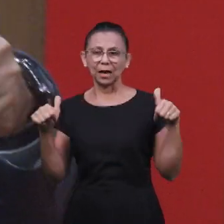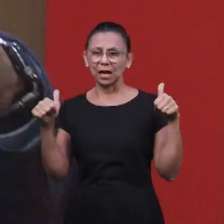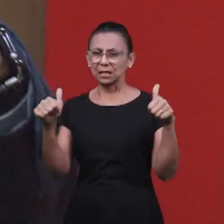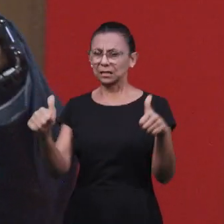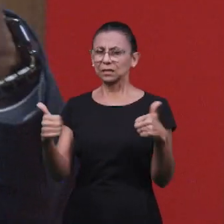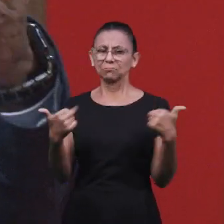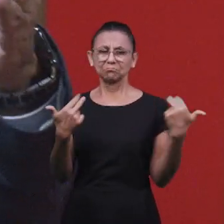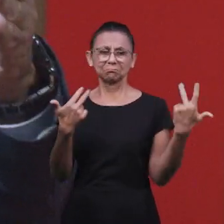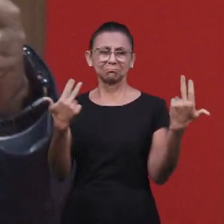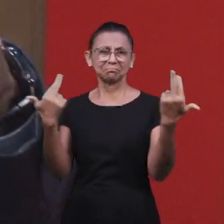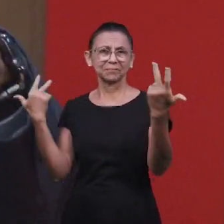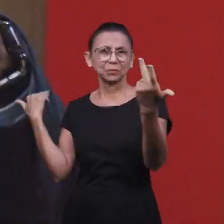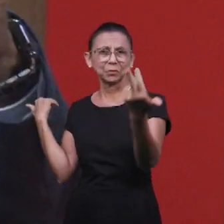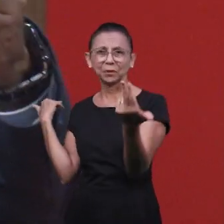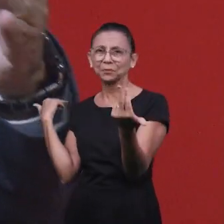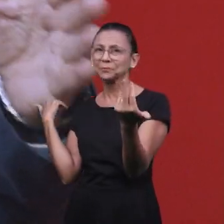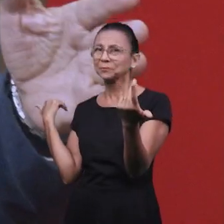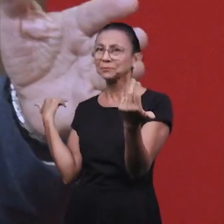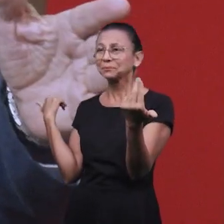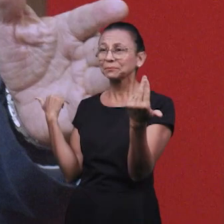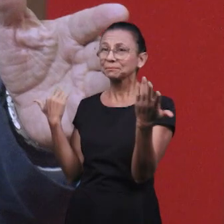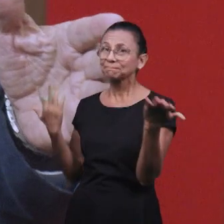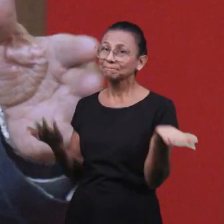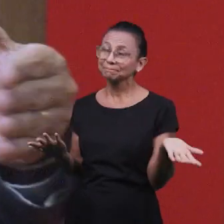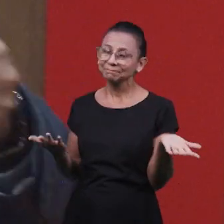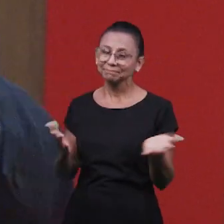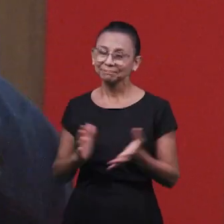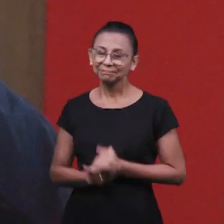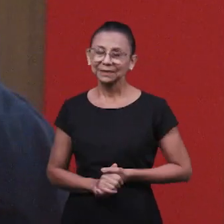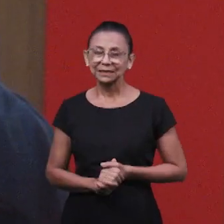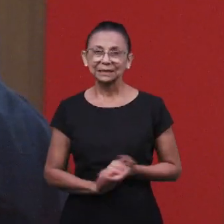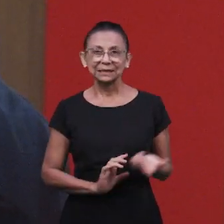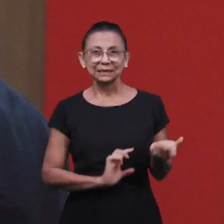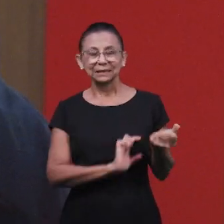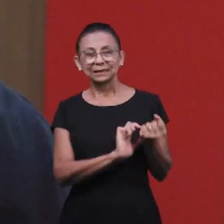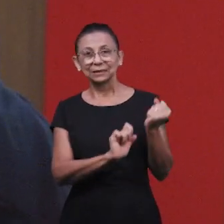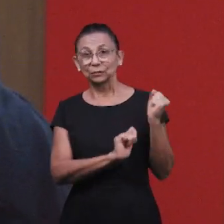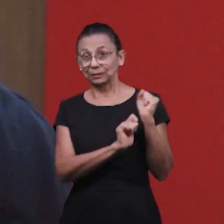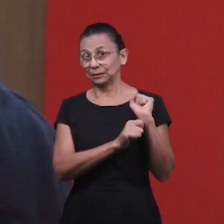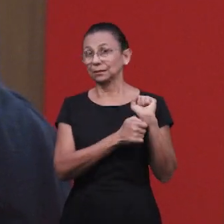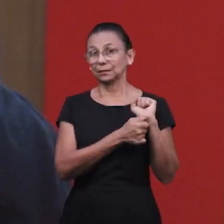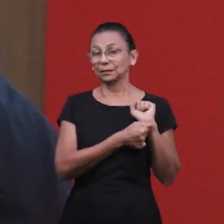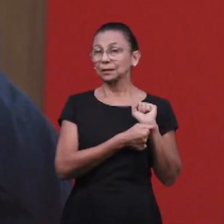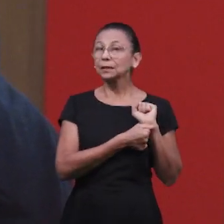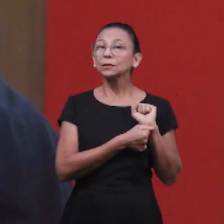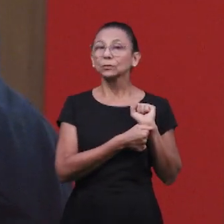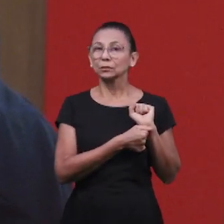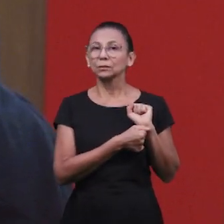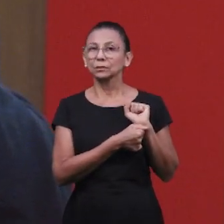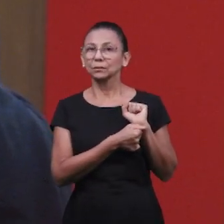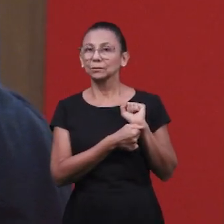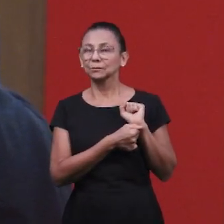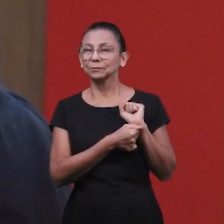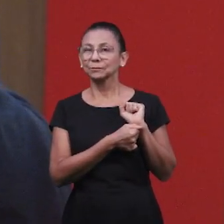a operação dele continuam as mesmas, né? Então, o segredo